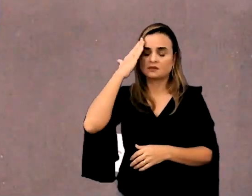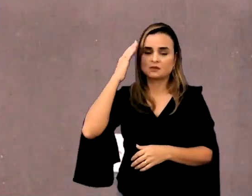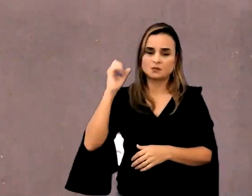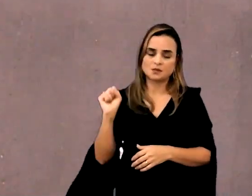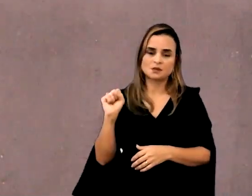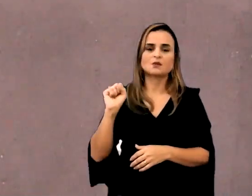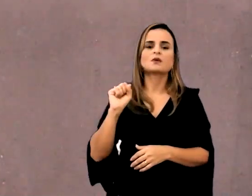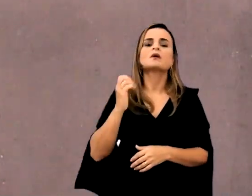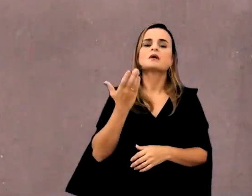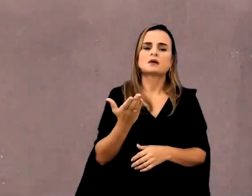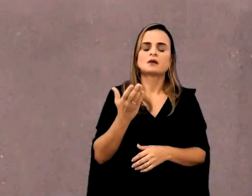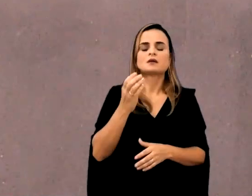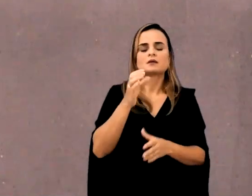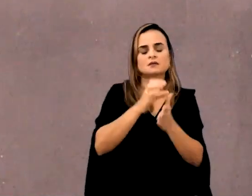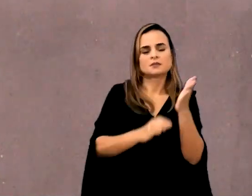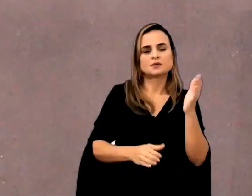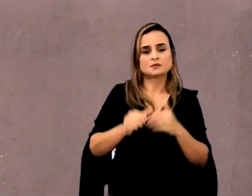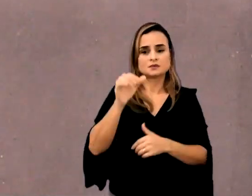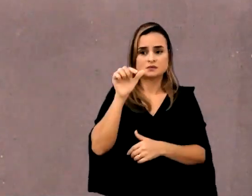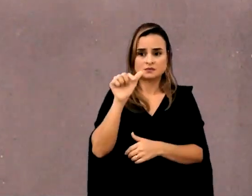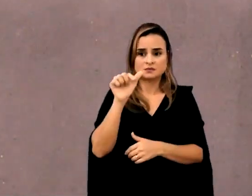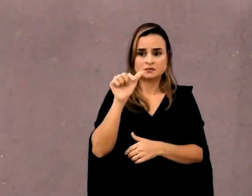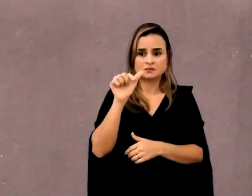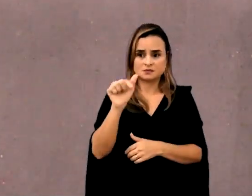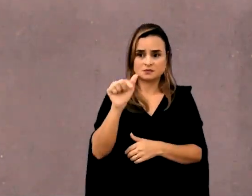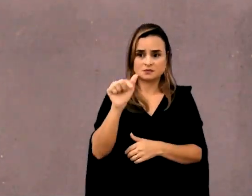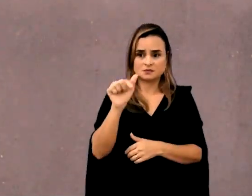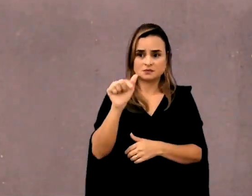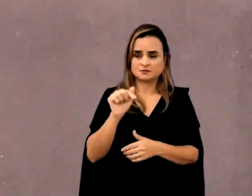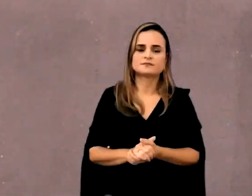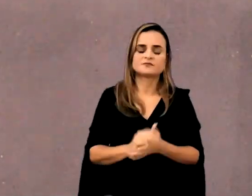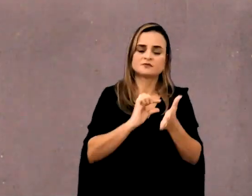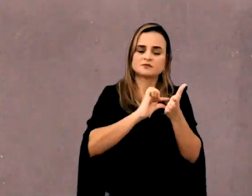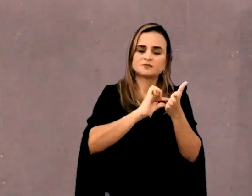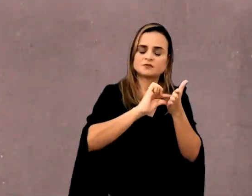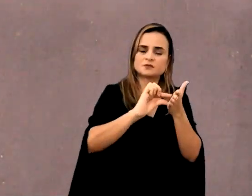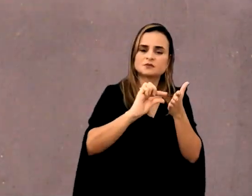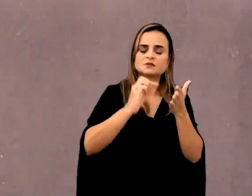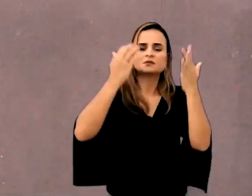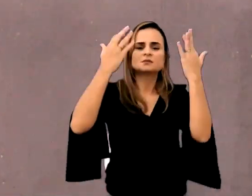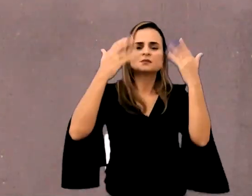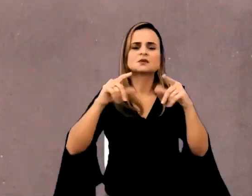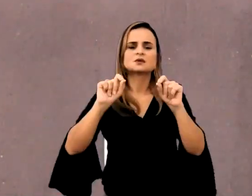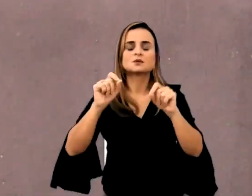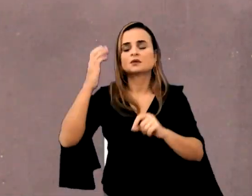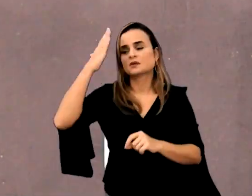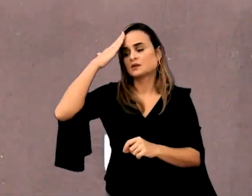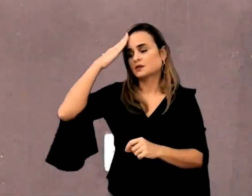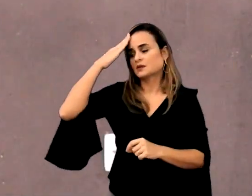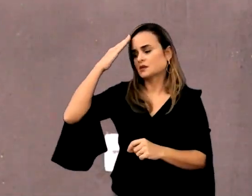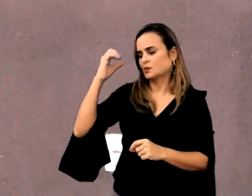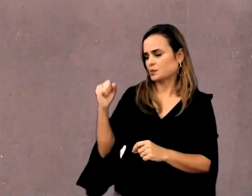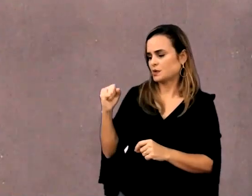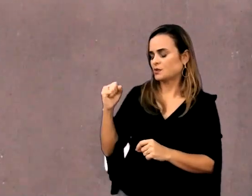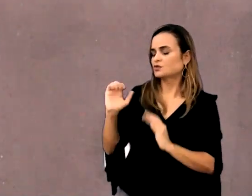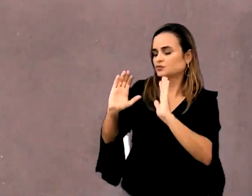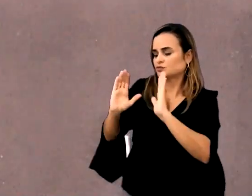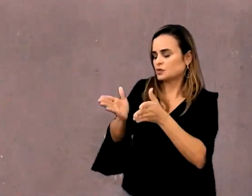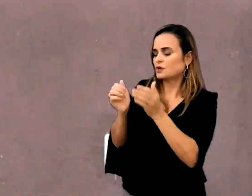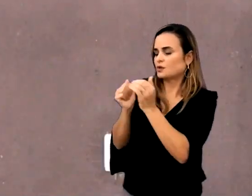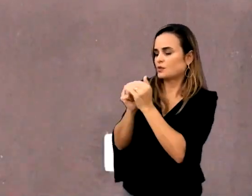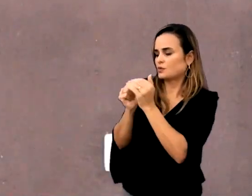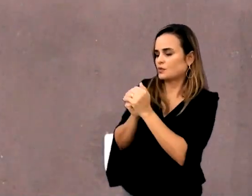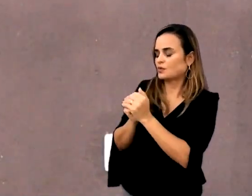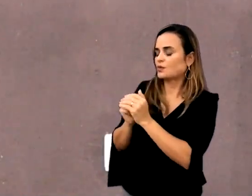capítulo 7, diz que, o primeiro versículo diz assim: e tendo Salomão acabado de orar,